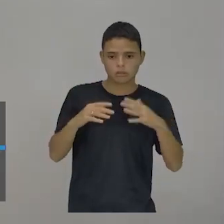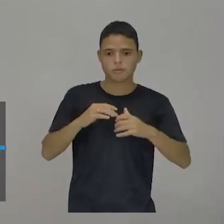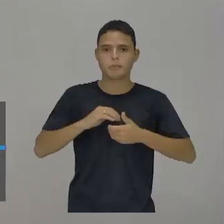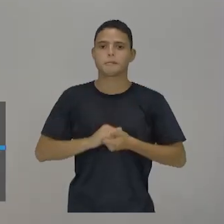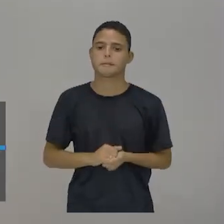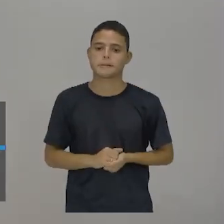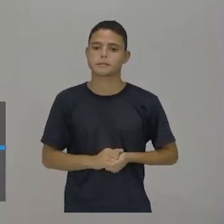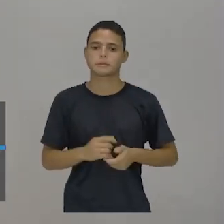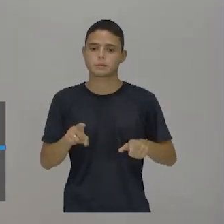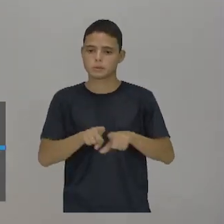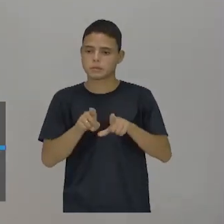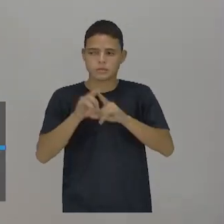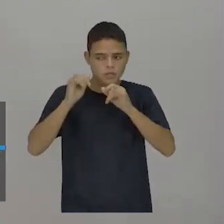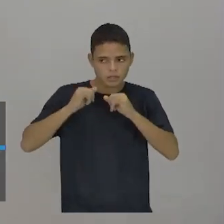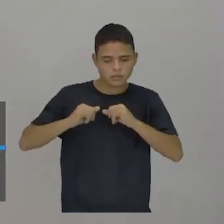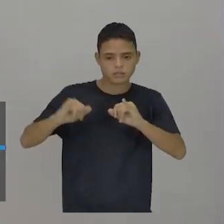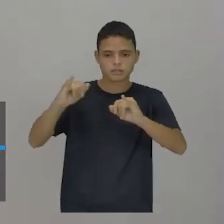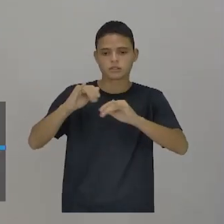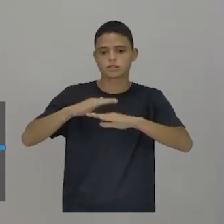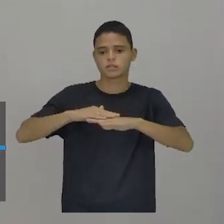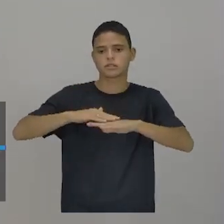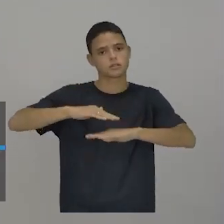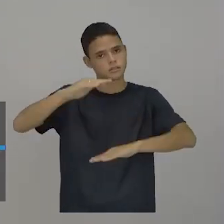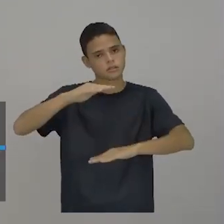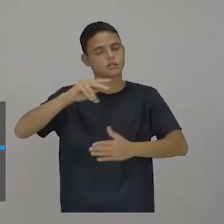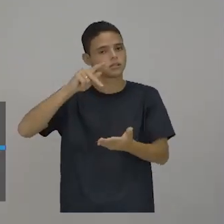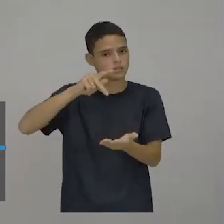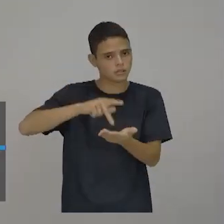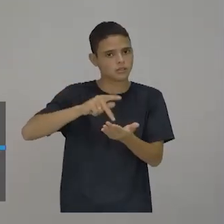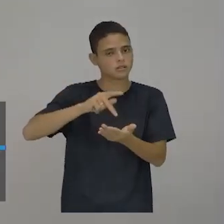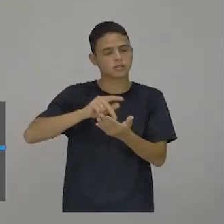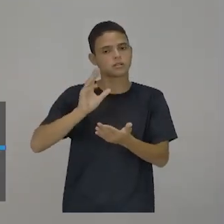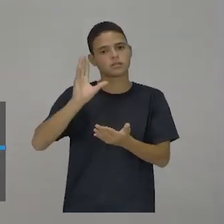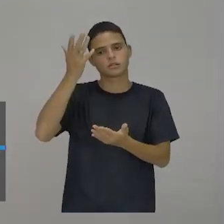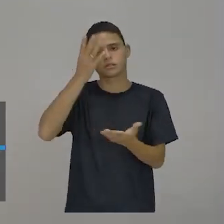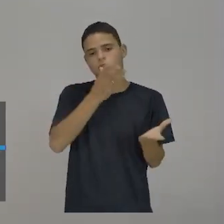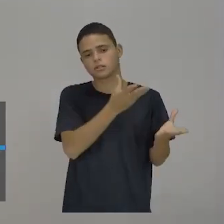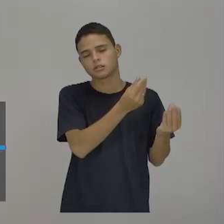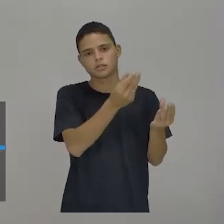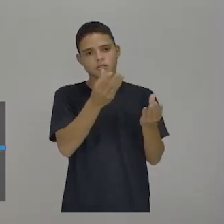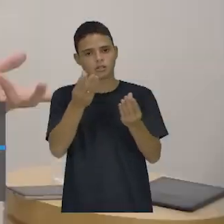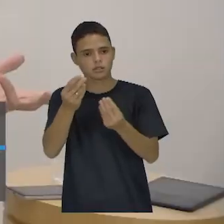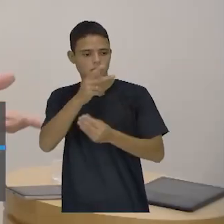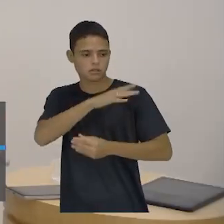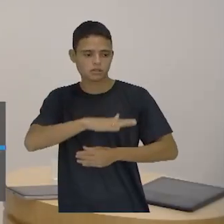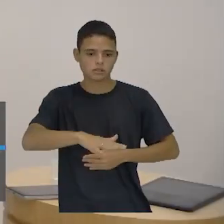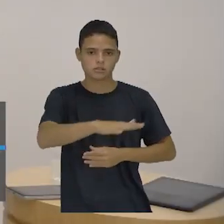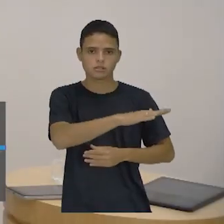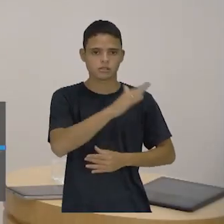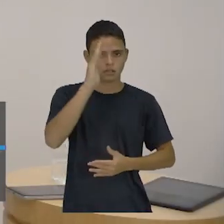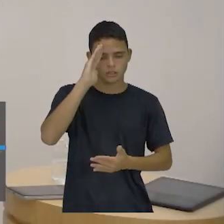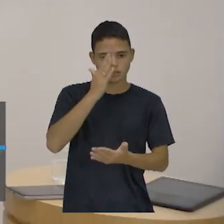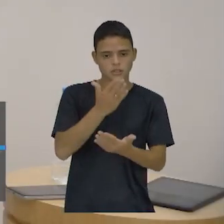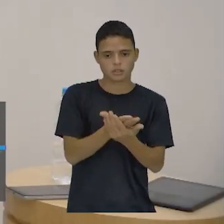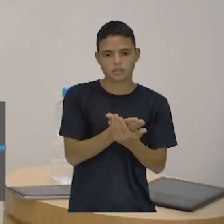aumentaram tanto essa notícia, mas ela, fato, ocorreu e muitas pessoas acreditaram. Então, o que ocorreu foi as pessoas acreditarem